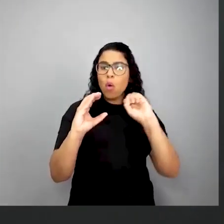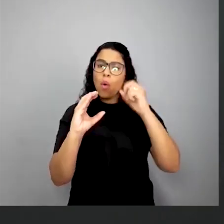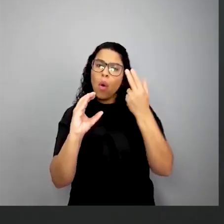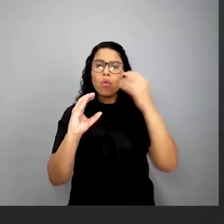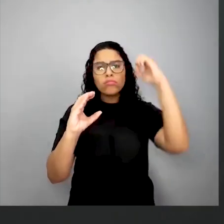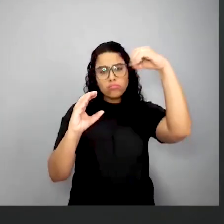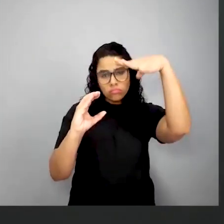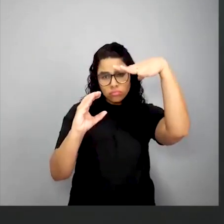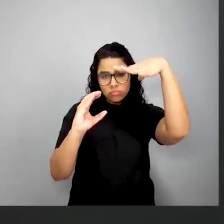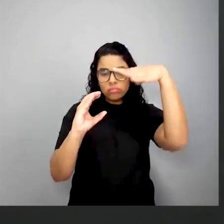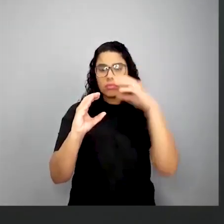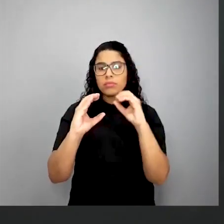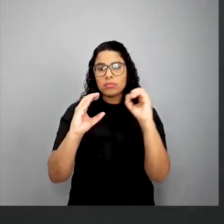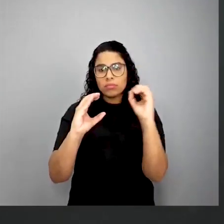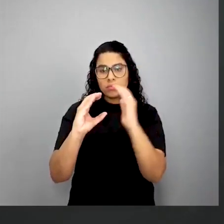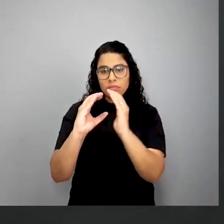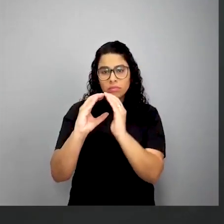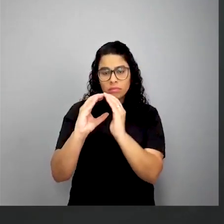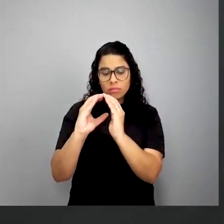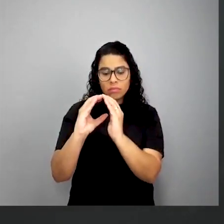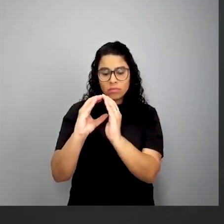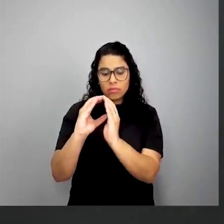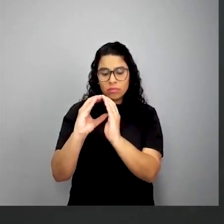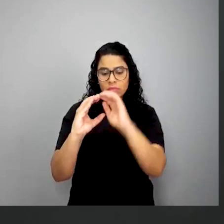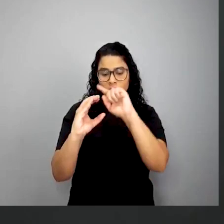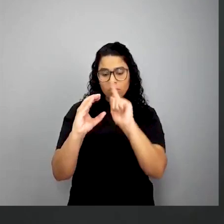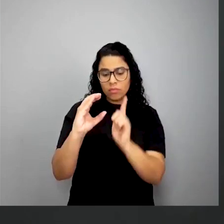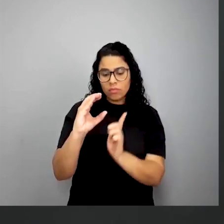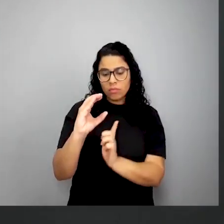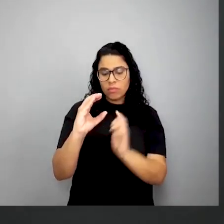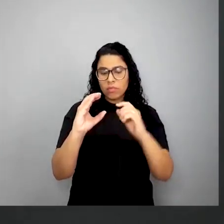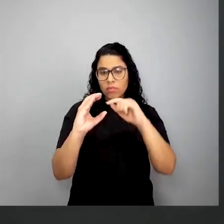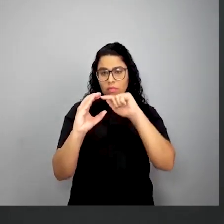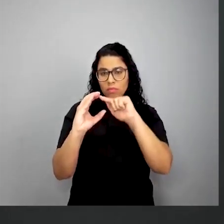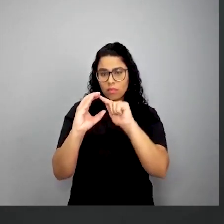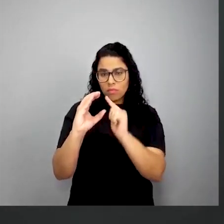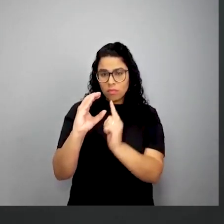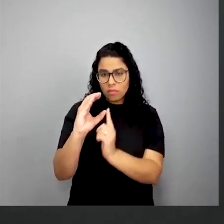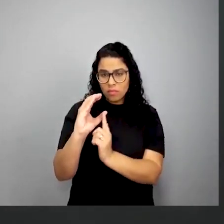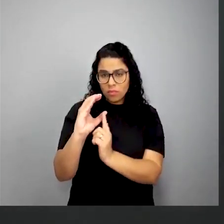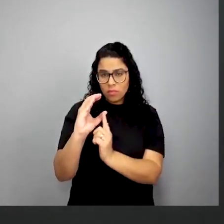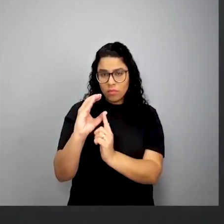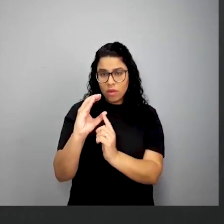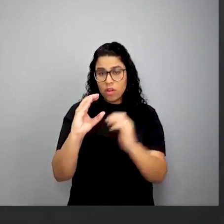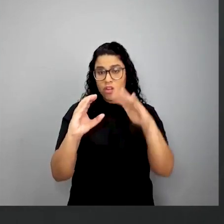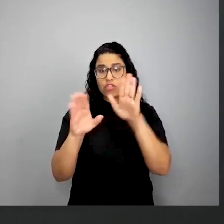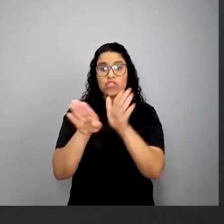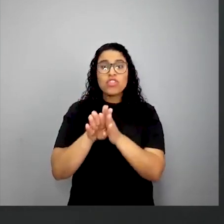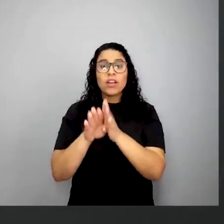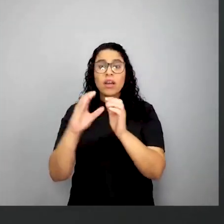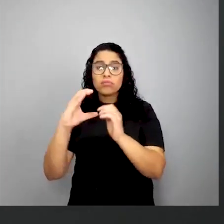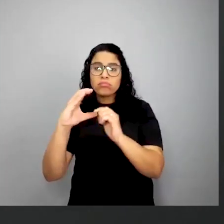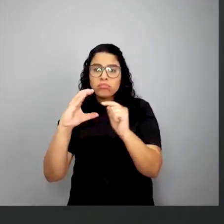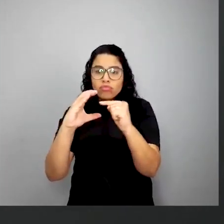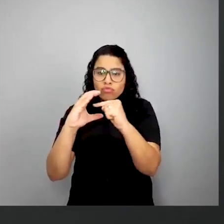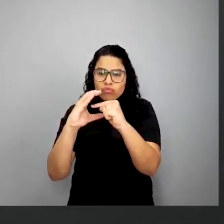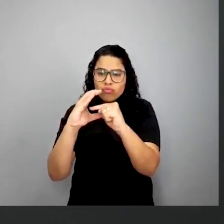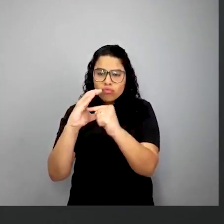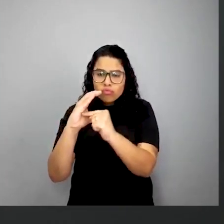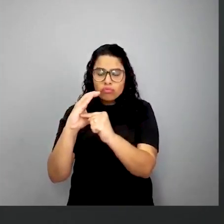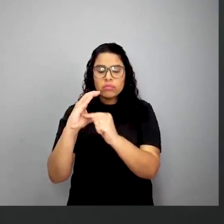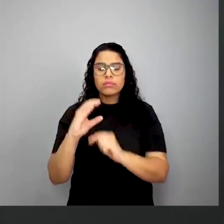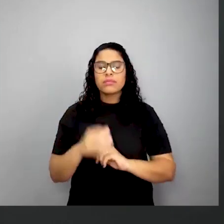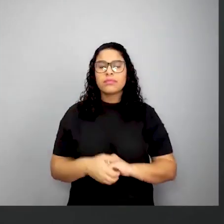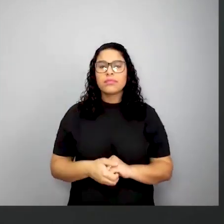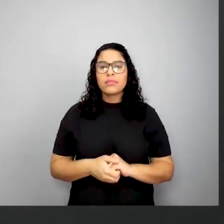a luz que entra, ela vai passar então por essa córnea, passar por essa lente, para que chegue lá no fundo do olho,